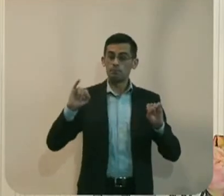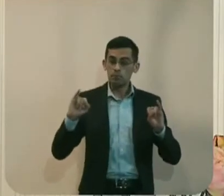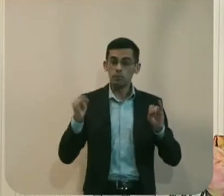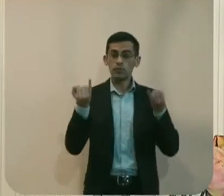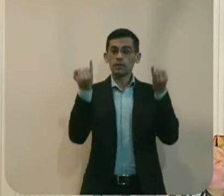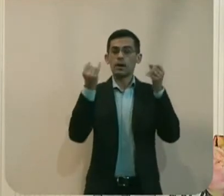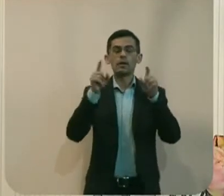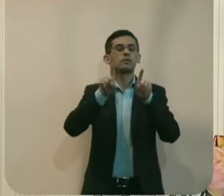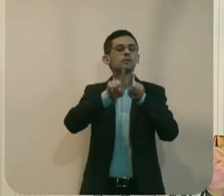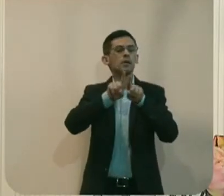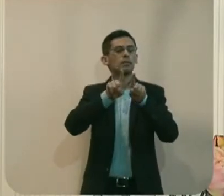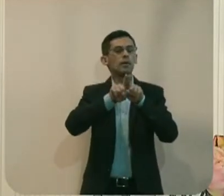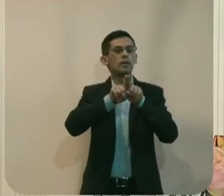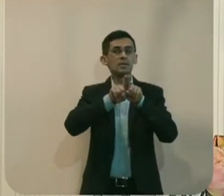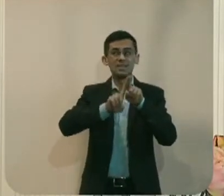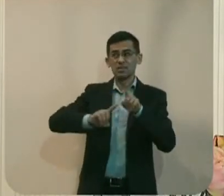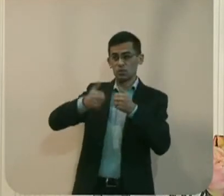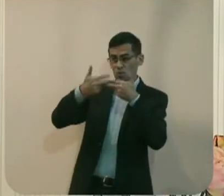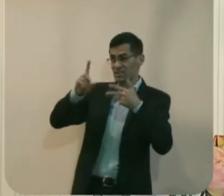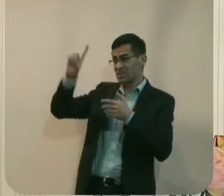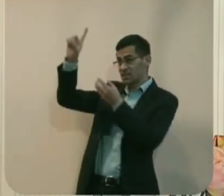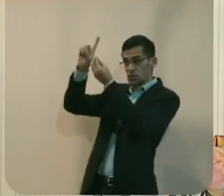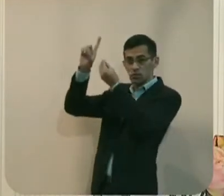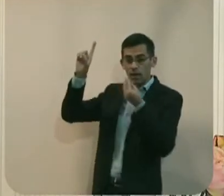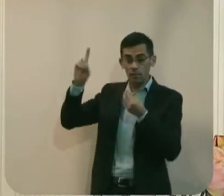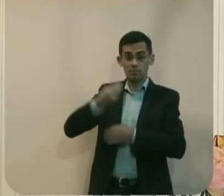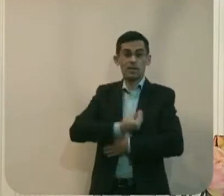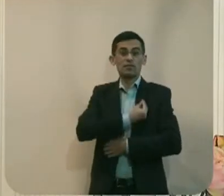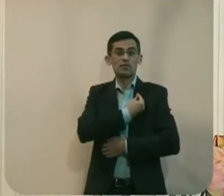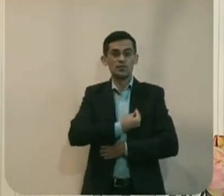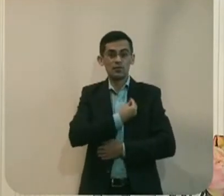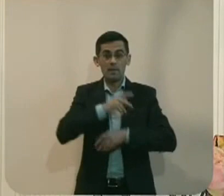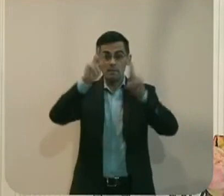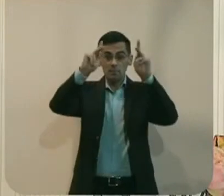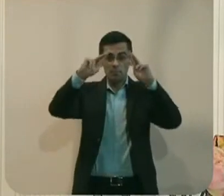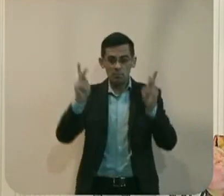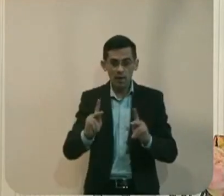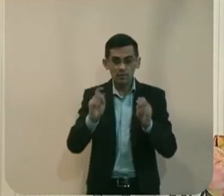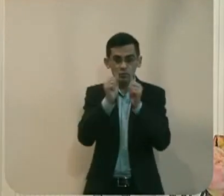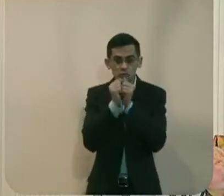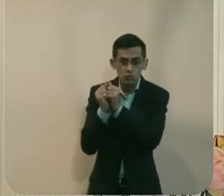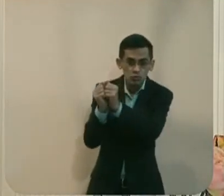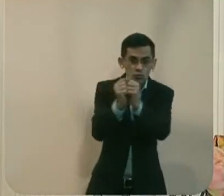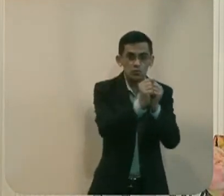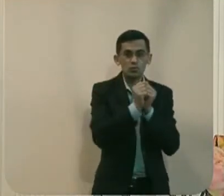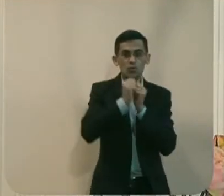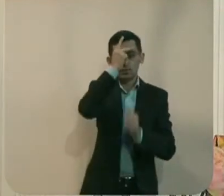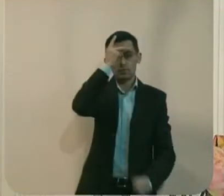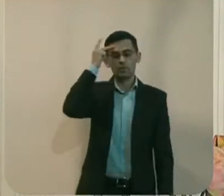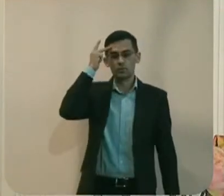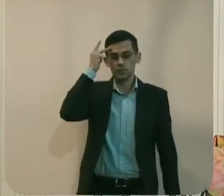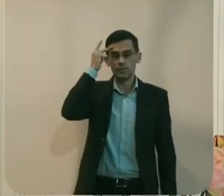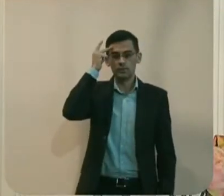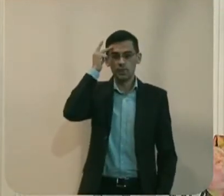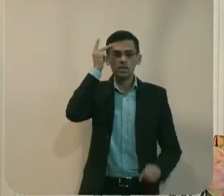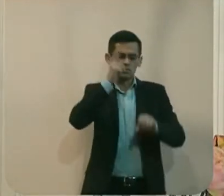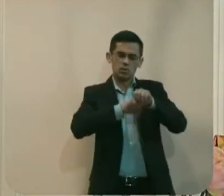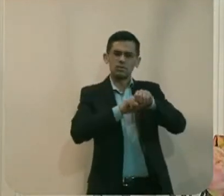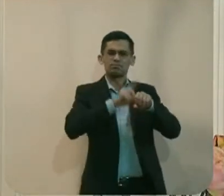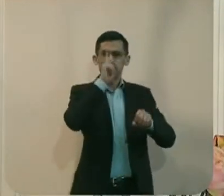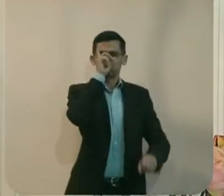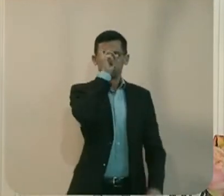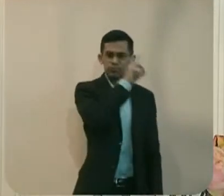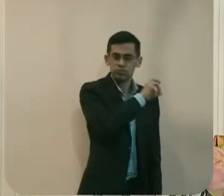aproveitar a capacidade que Deus nos dá para viver a paz com as pessoas, mesmo no meio da